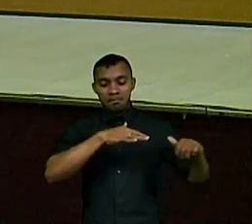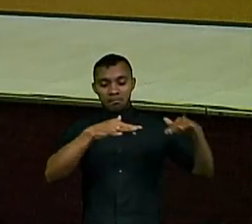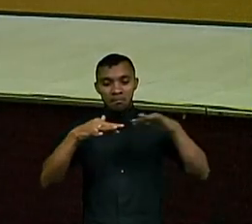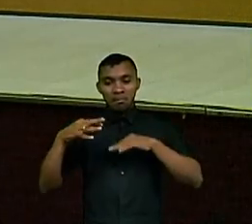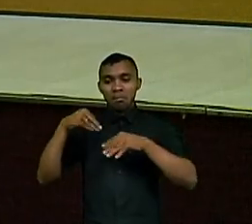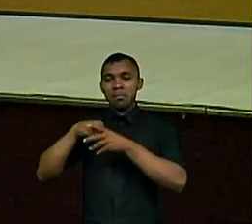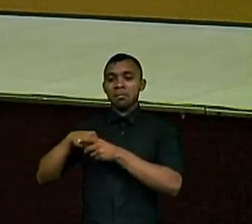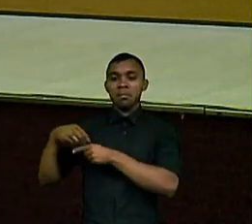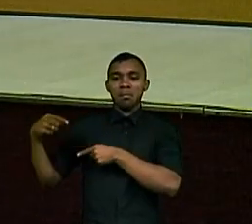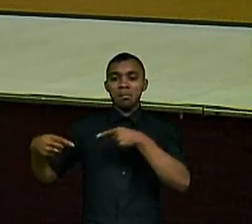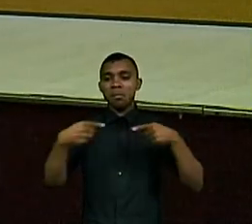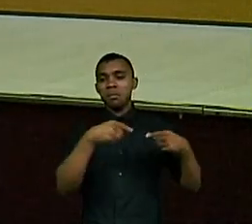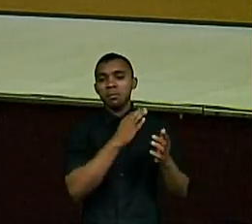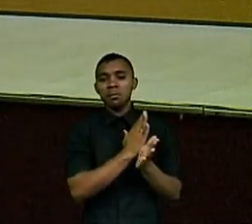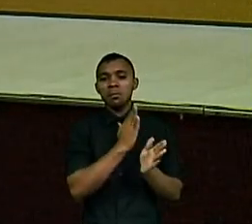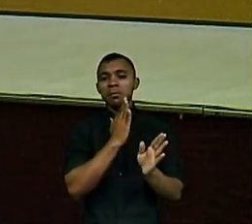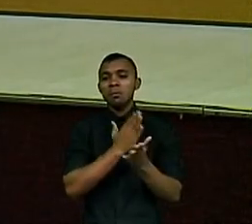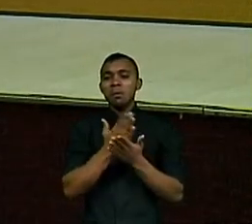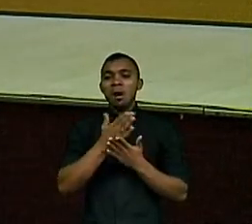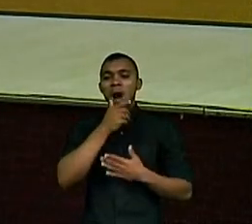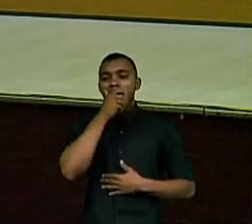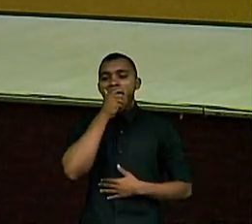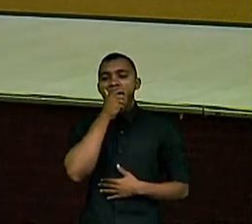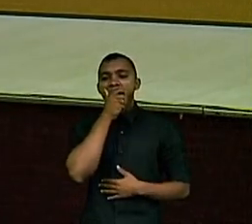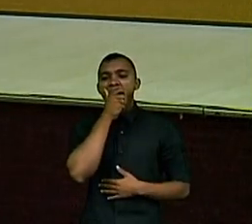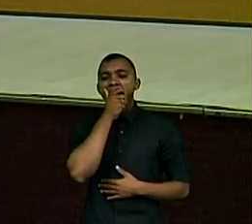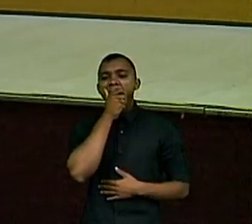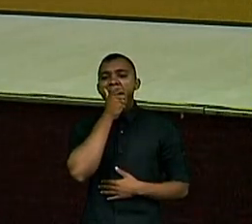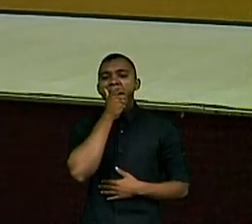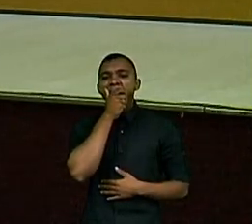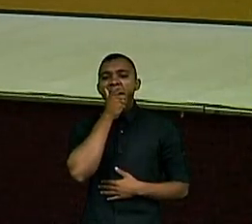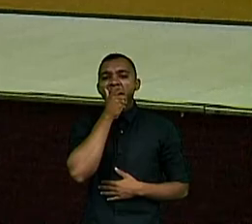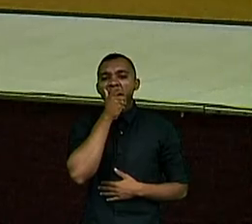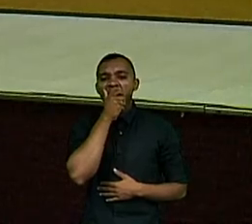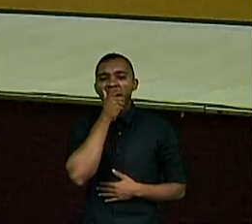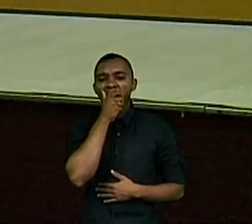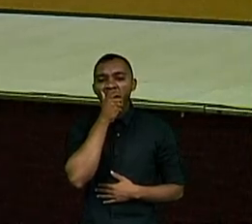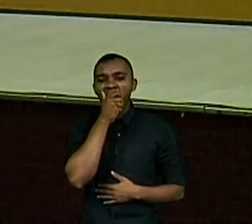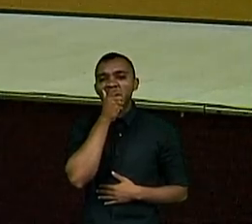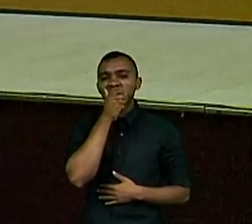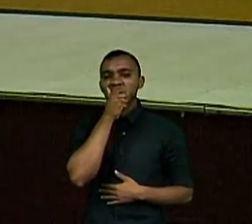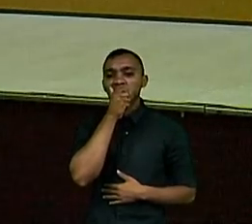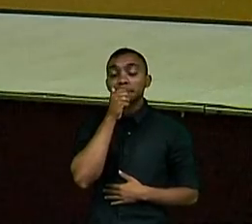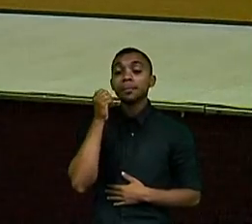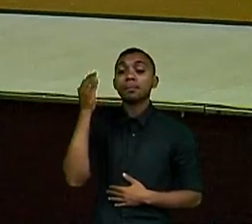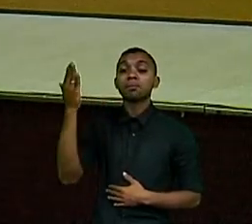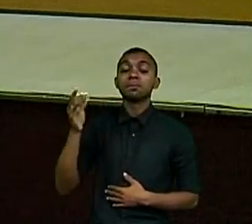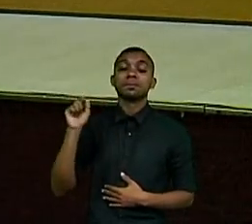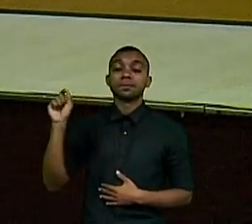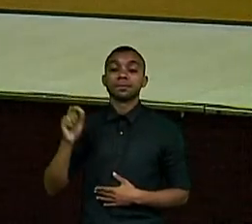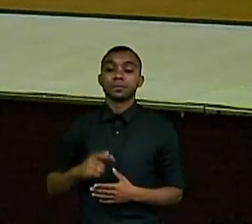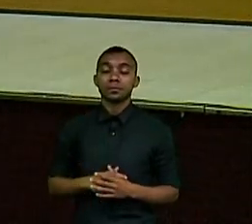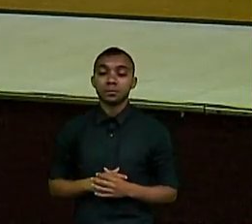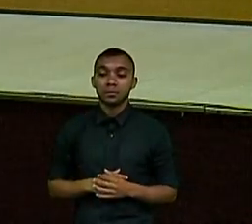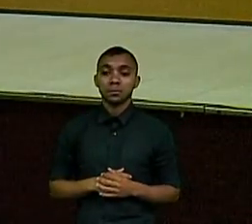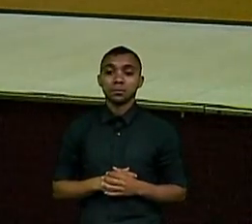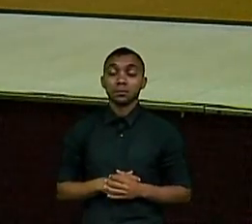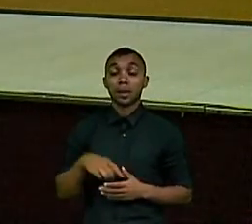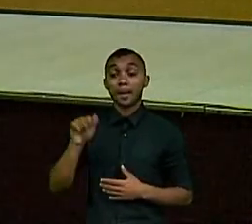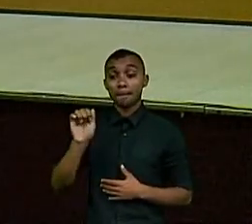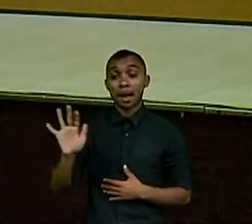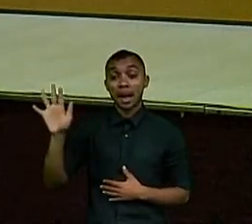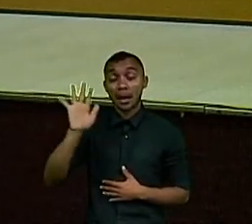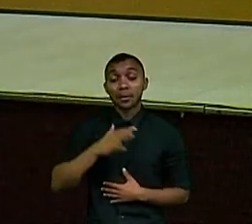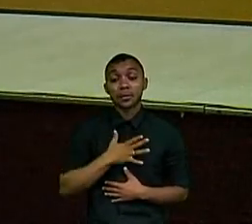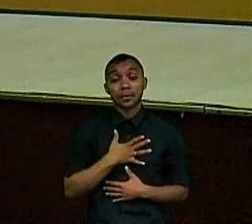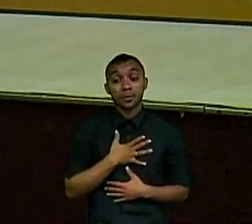mudança de pensamento né da sociedade esse símbolo aqui é bem emblemático né eu gosto muito dessa imagem Apesar de que ela não é